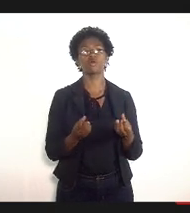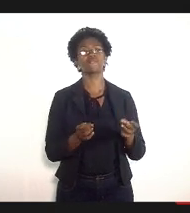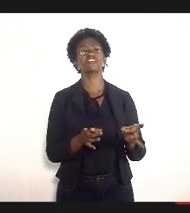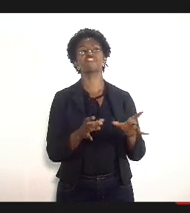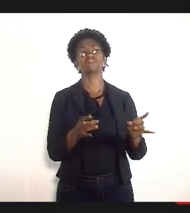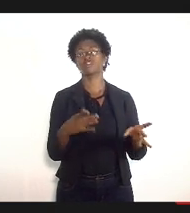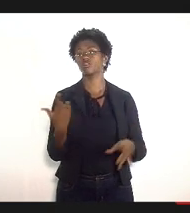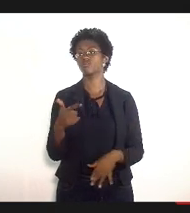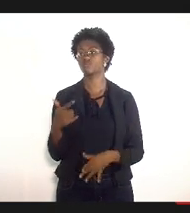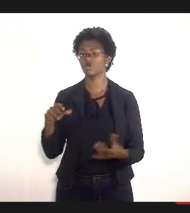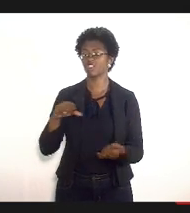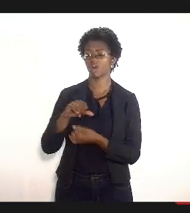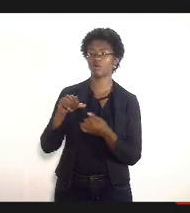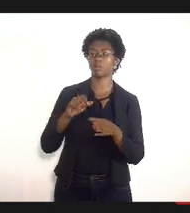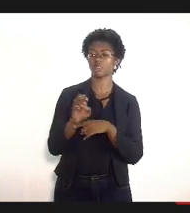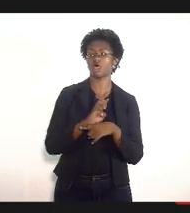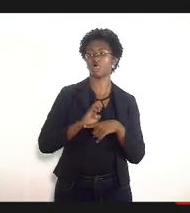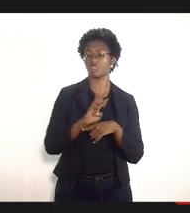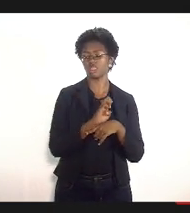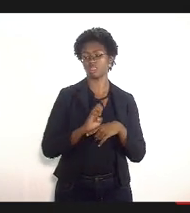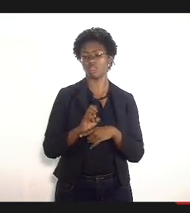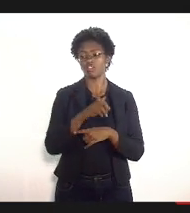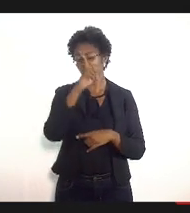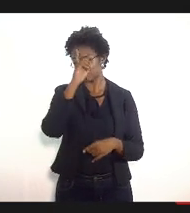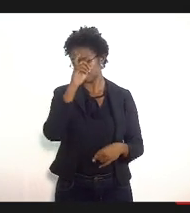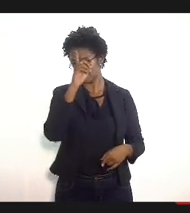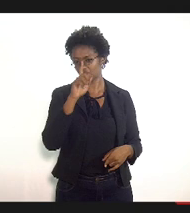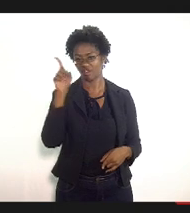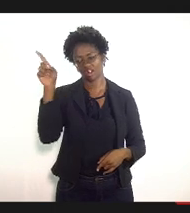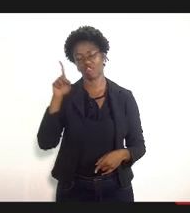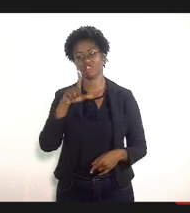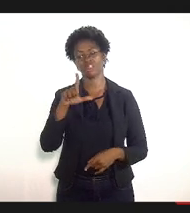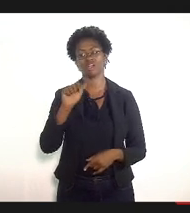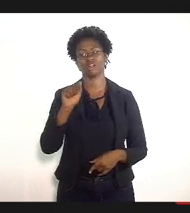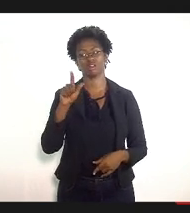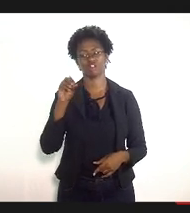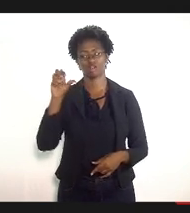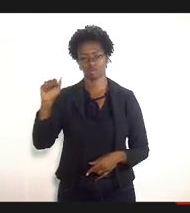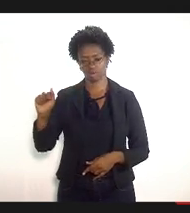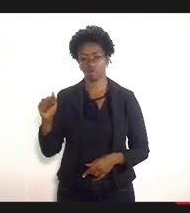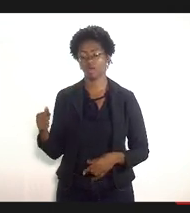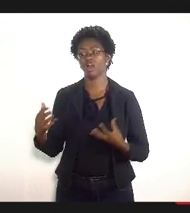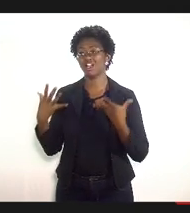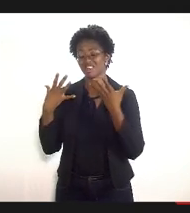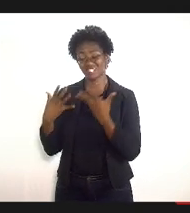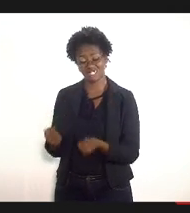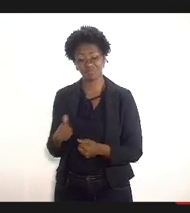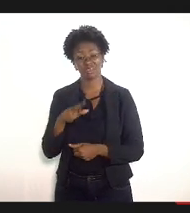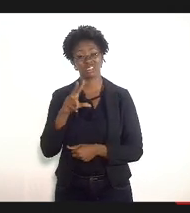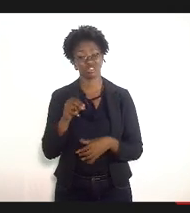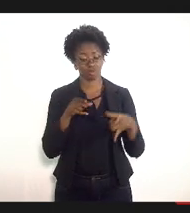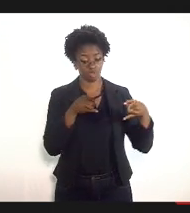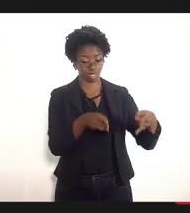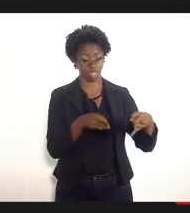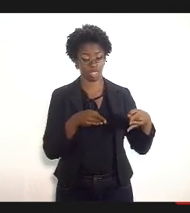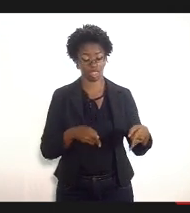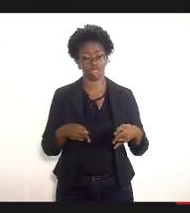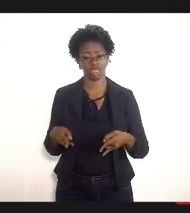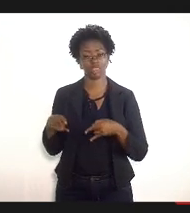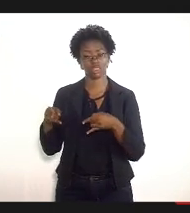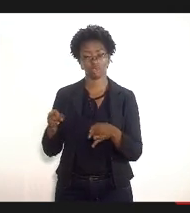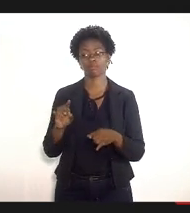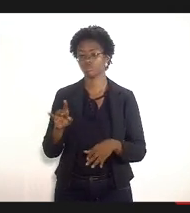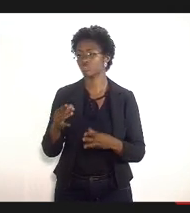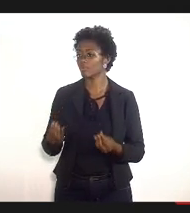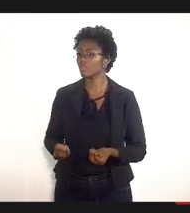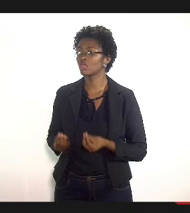que o Hospital da Lagoa, né, iriam receber em forma de doação 50 leitos, né, a título de